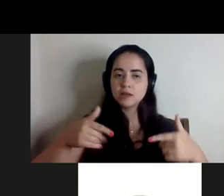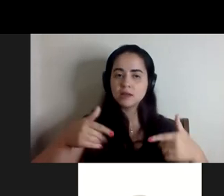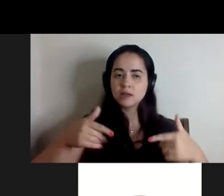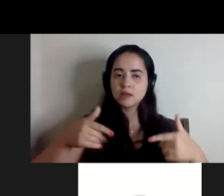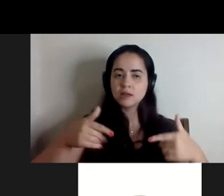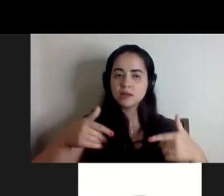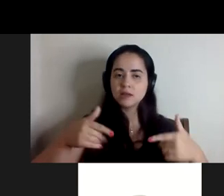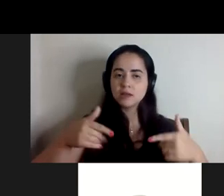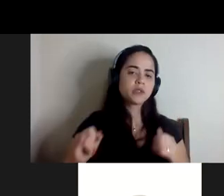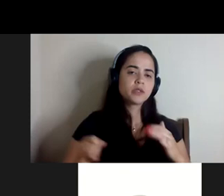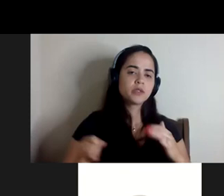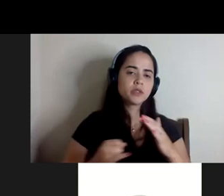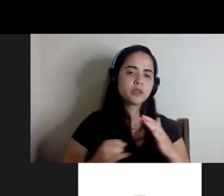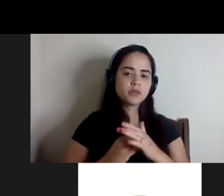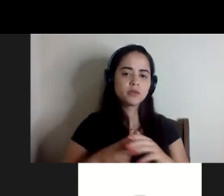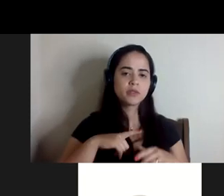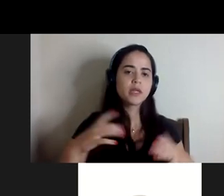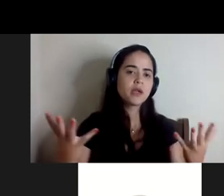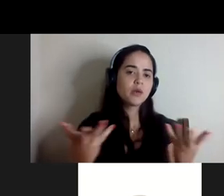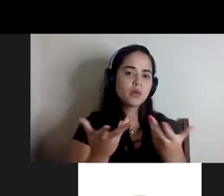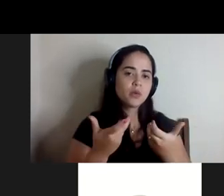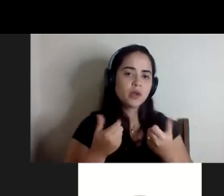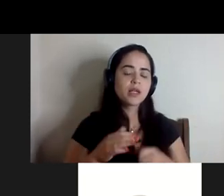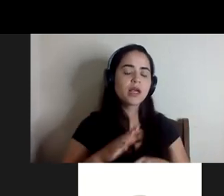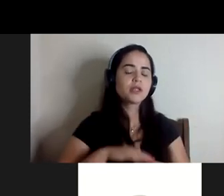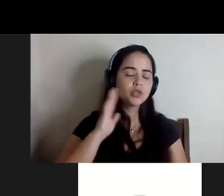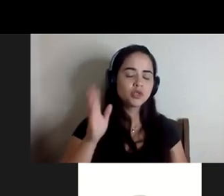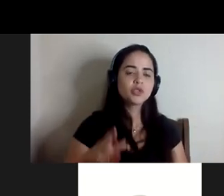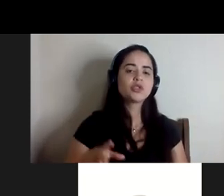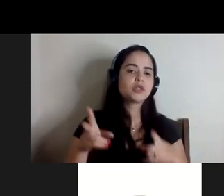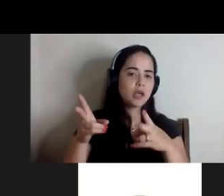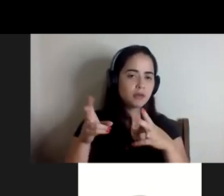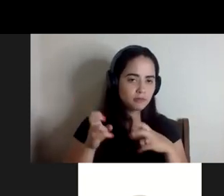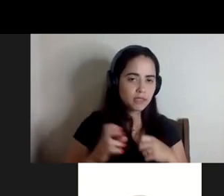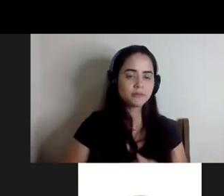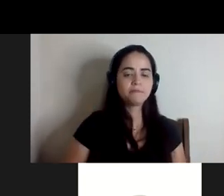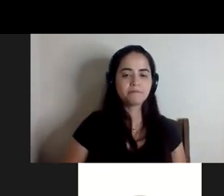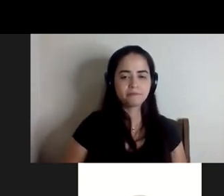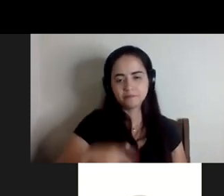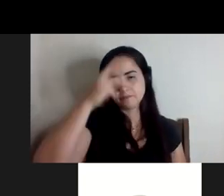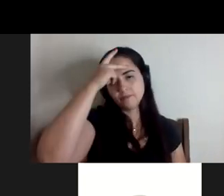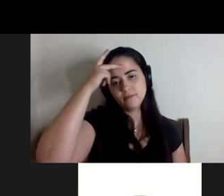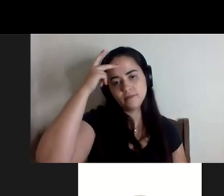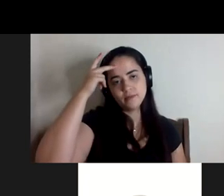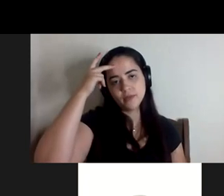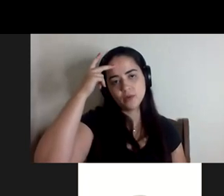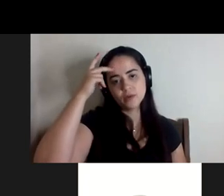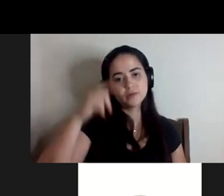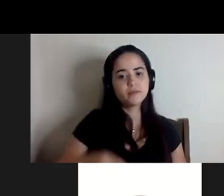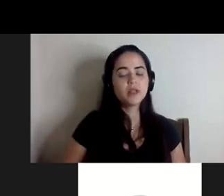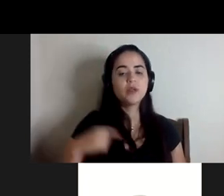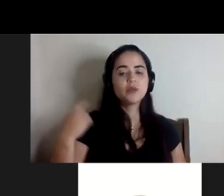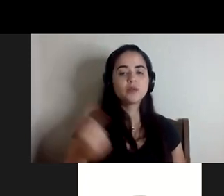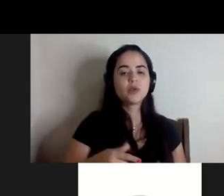instituições, tem uma qualidade socialmente já reconhecida. O nosso desafio é transcender